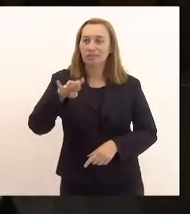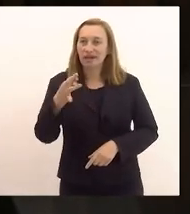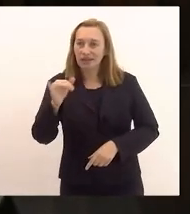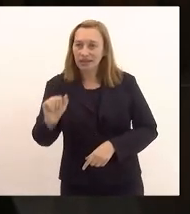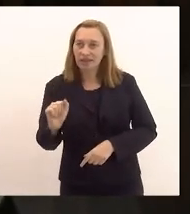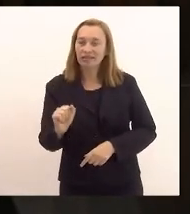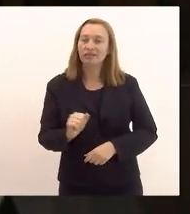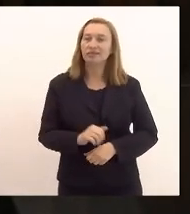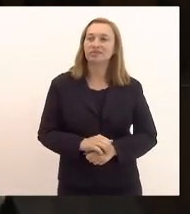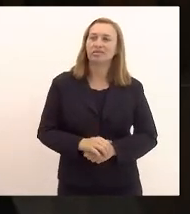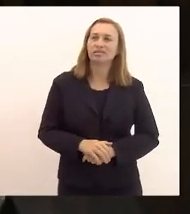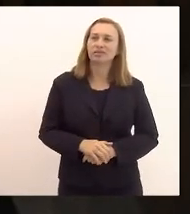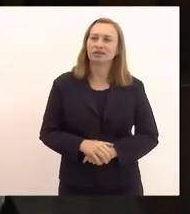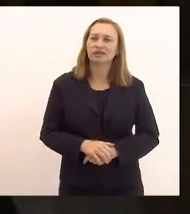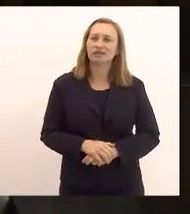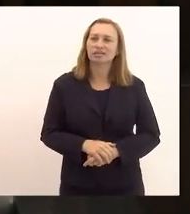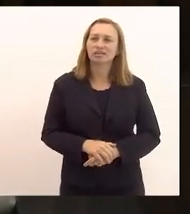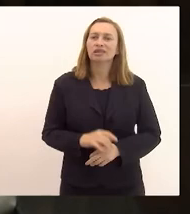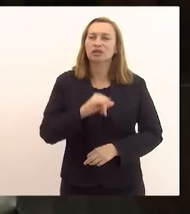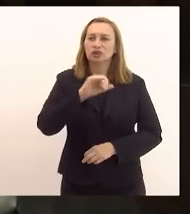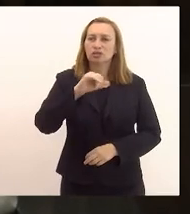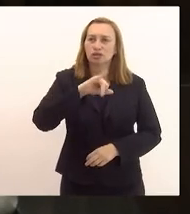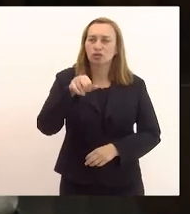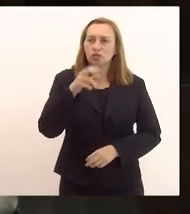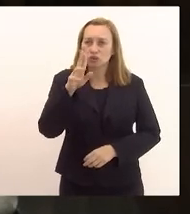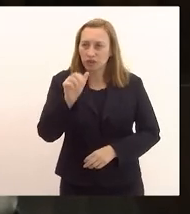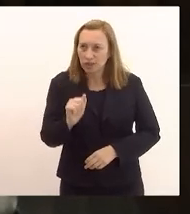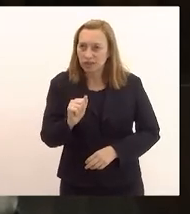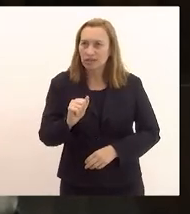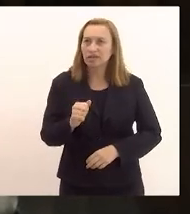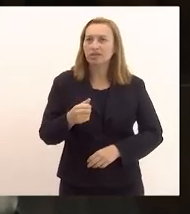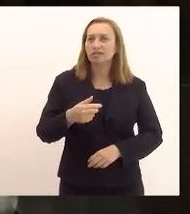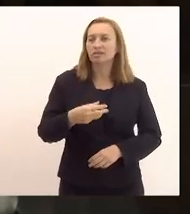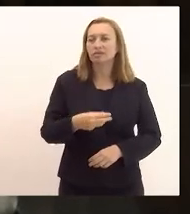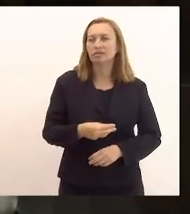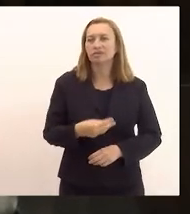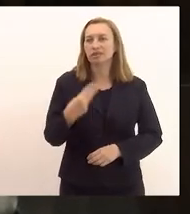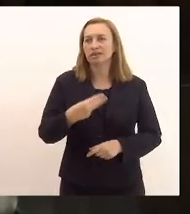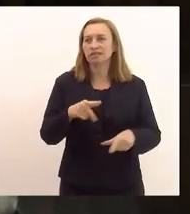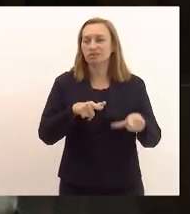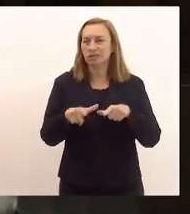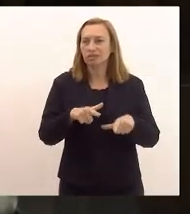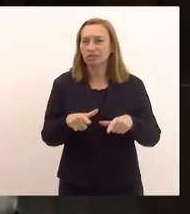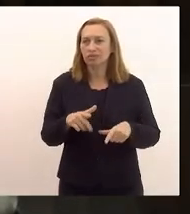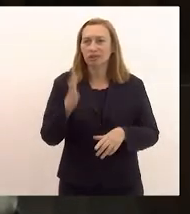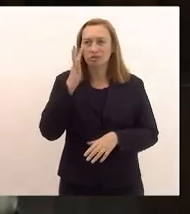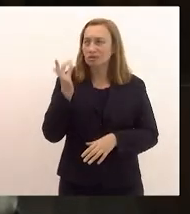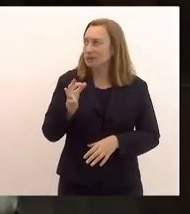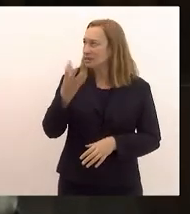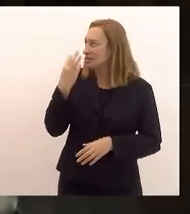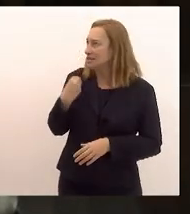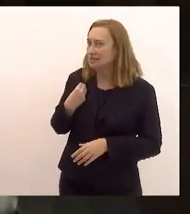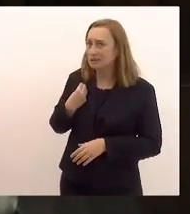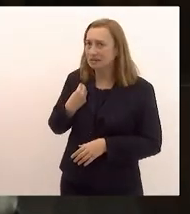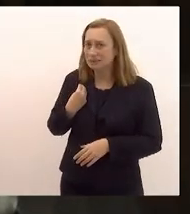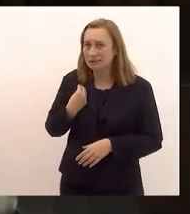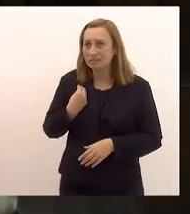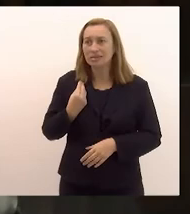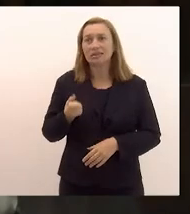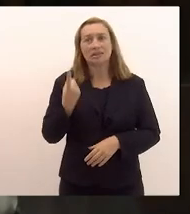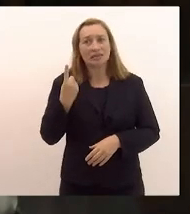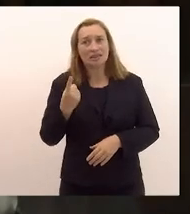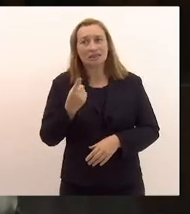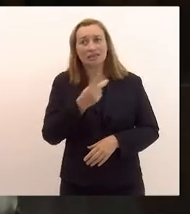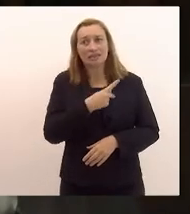Carmem é a Juliana que tá no terceiro mandato não sei se eu esquecer alguém mas foram